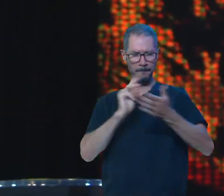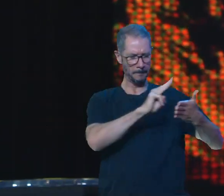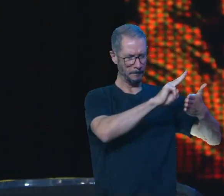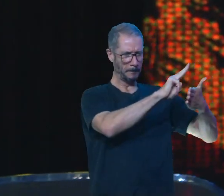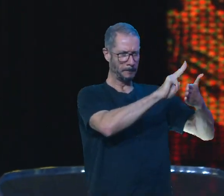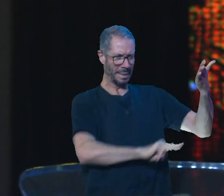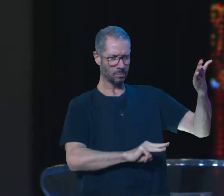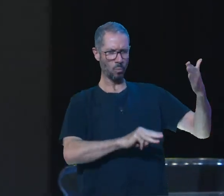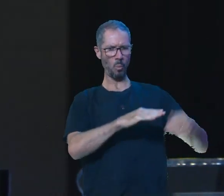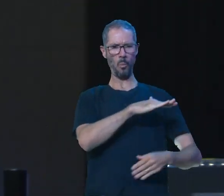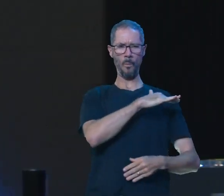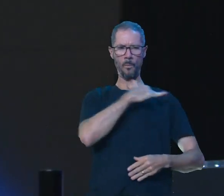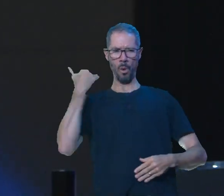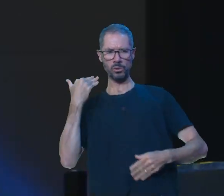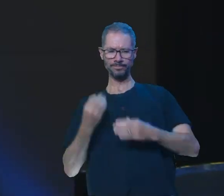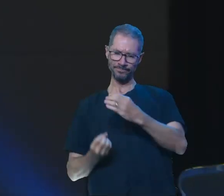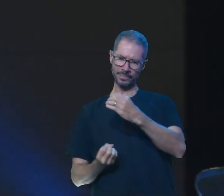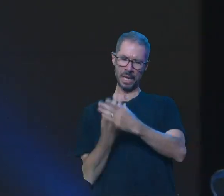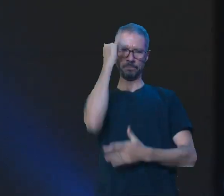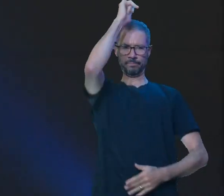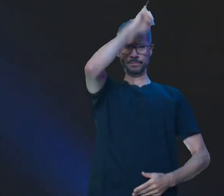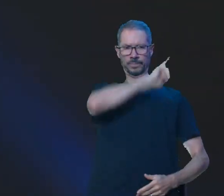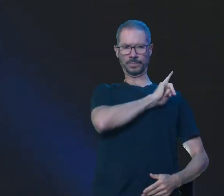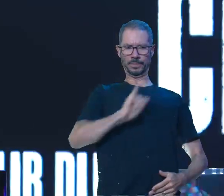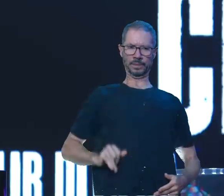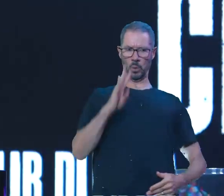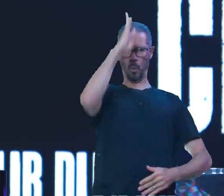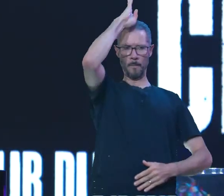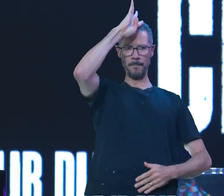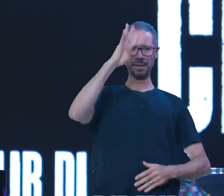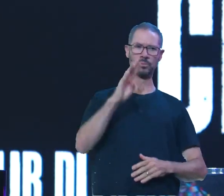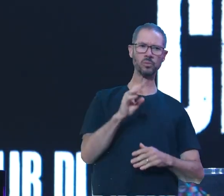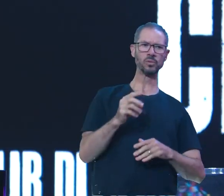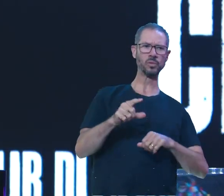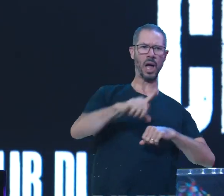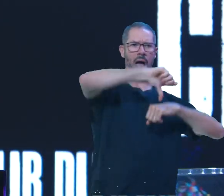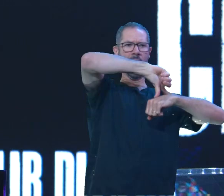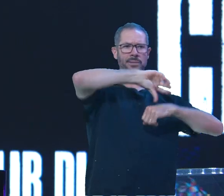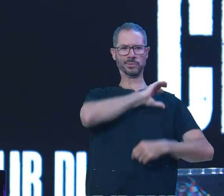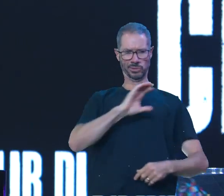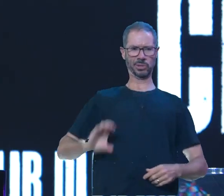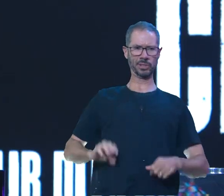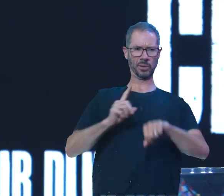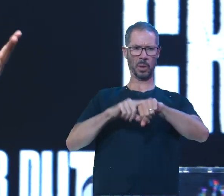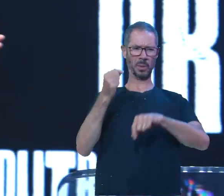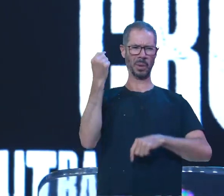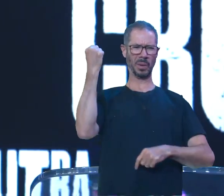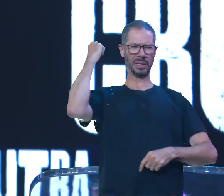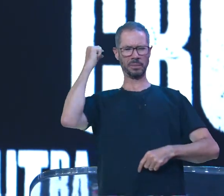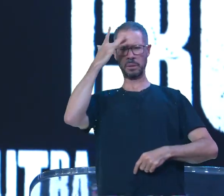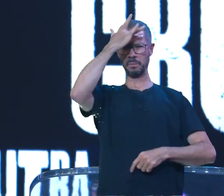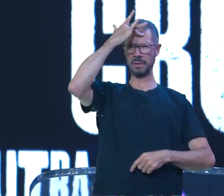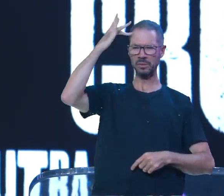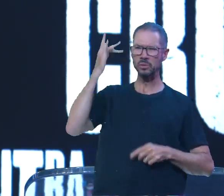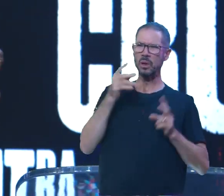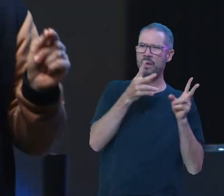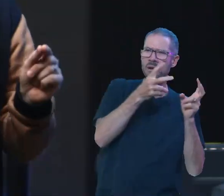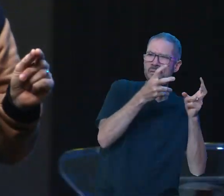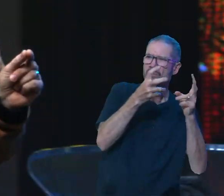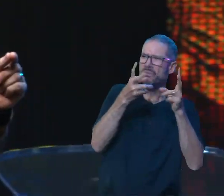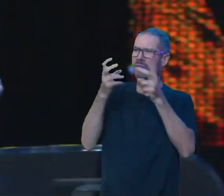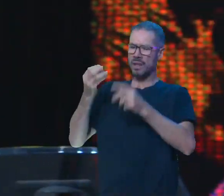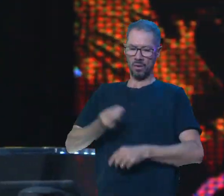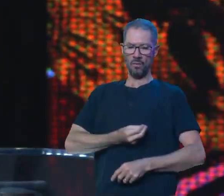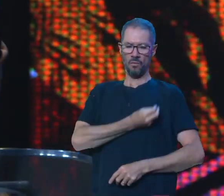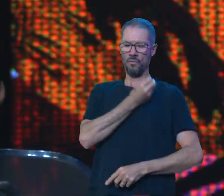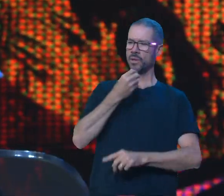de morte, foi criado no Império Romano em 217 a.C. Então naquele tempo, as pessoas vendo todo o processo na vida de